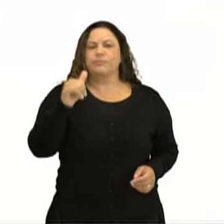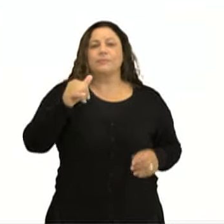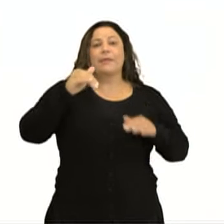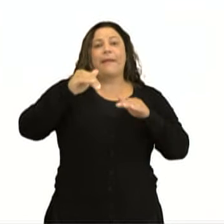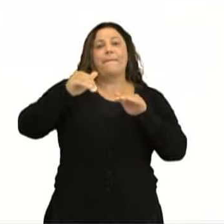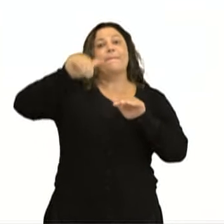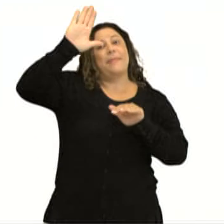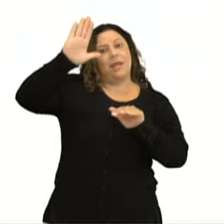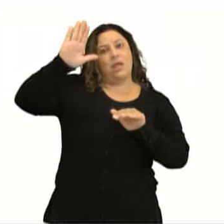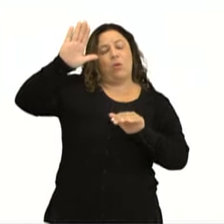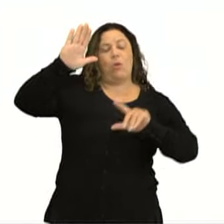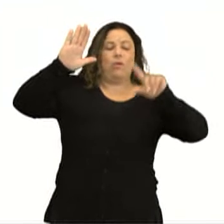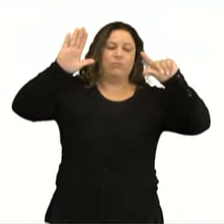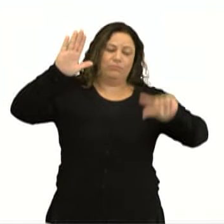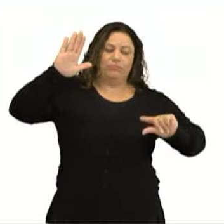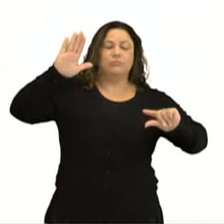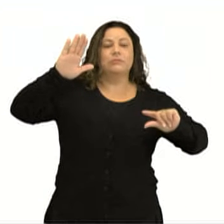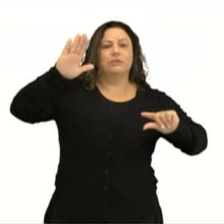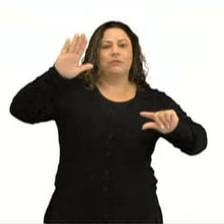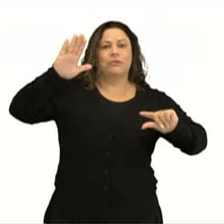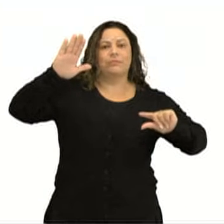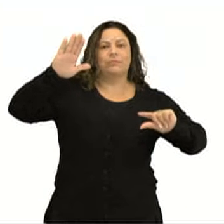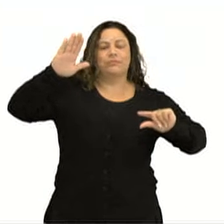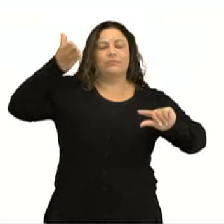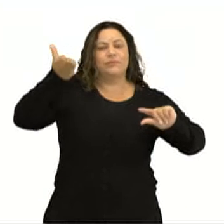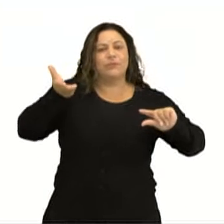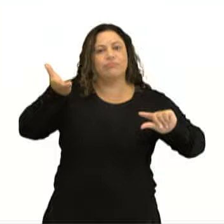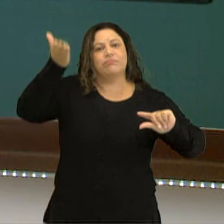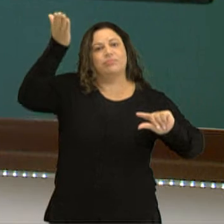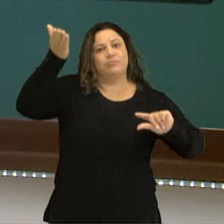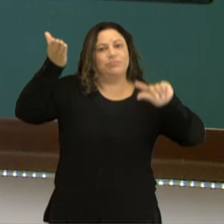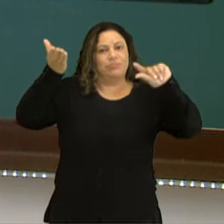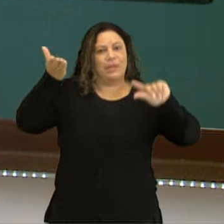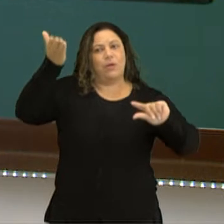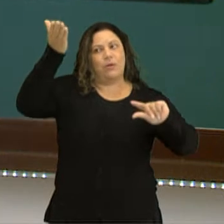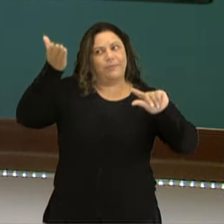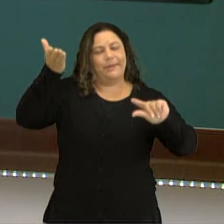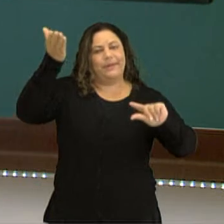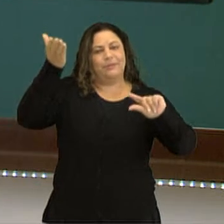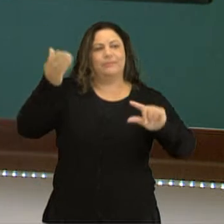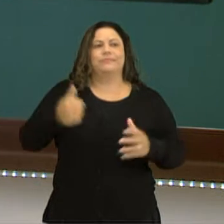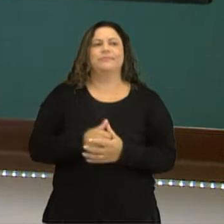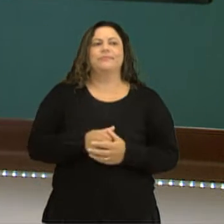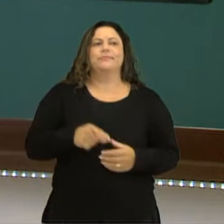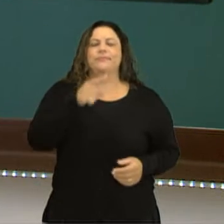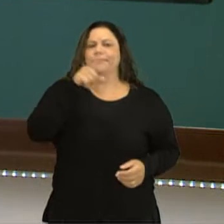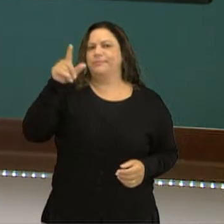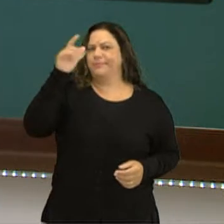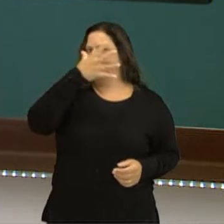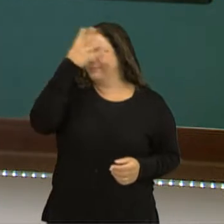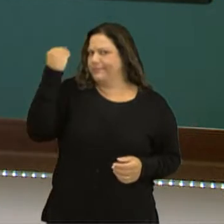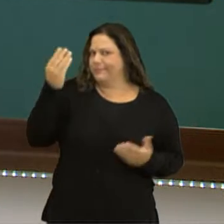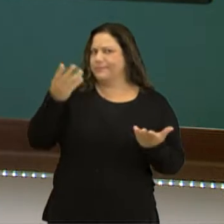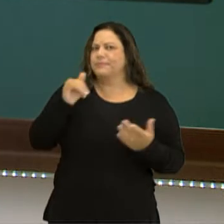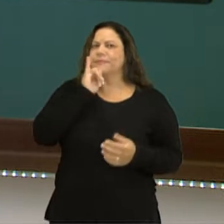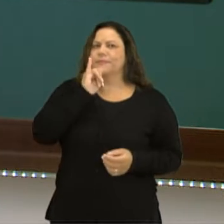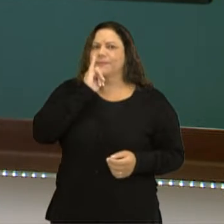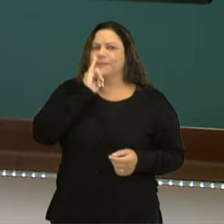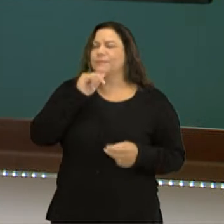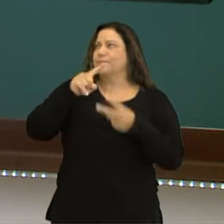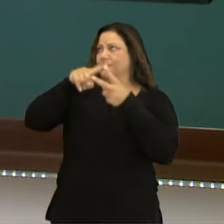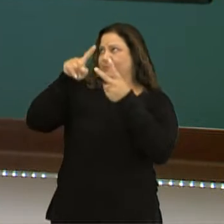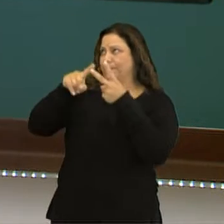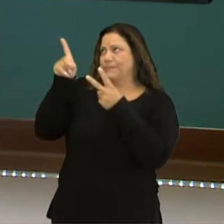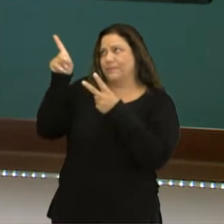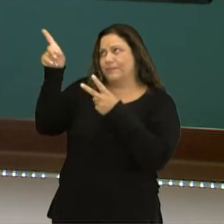temperatura para outro de menor temperatura. Não esqueça disso. Olha só o exemplo. Eu tenho aqui dois